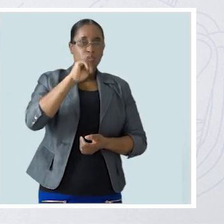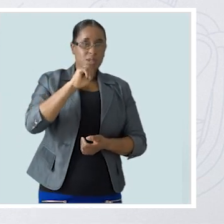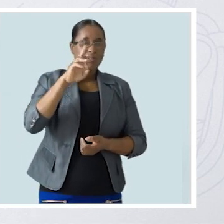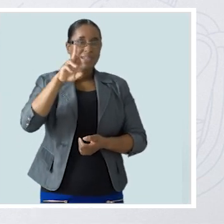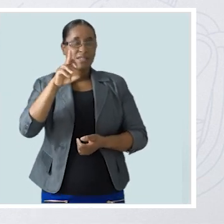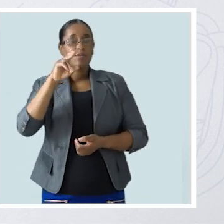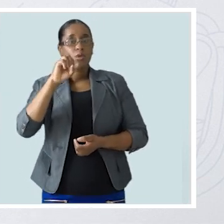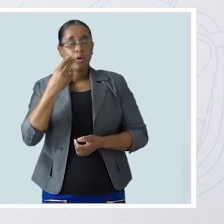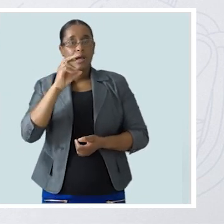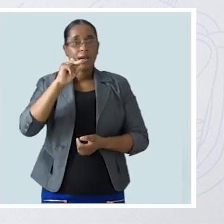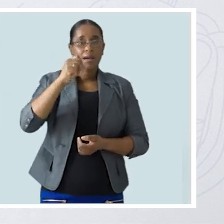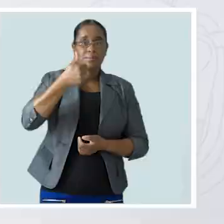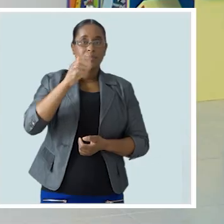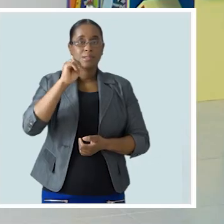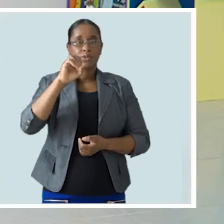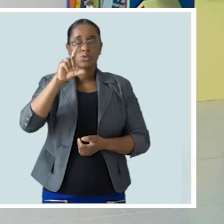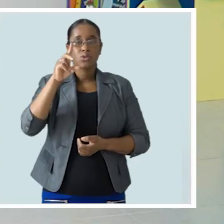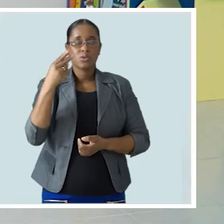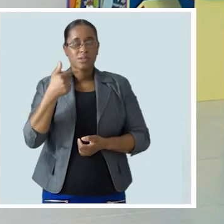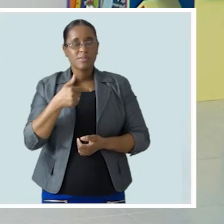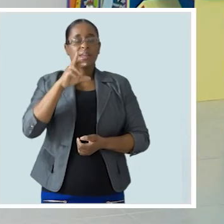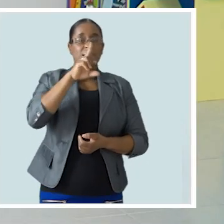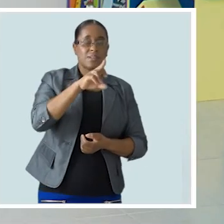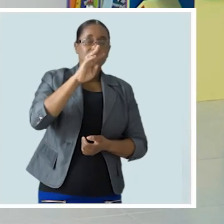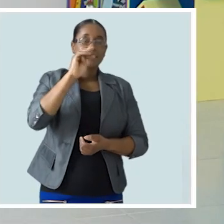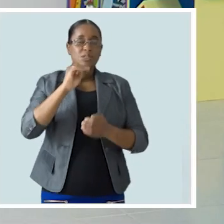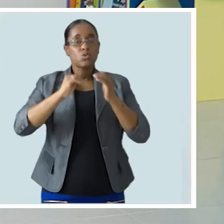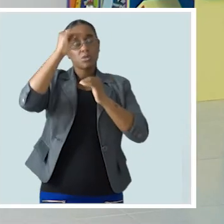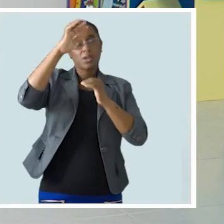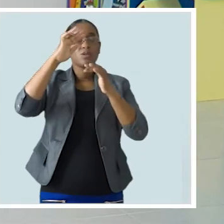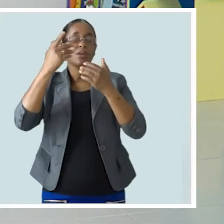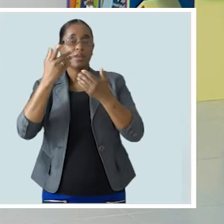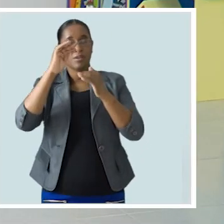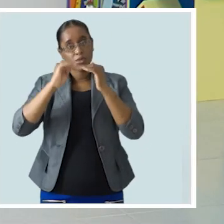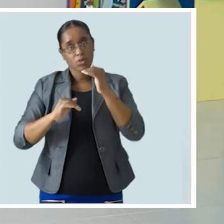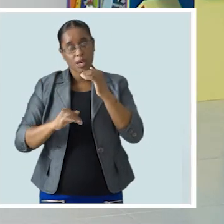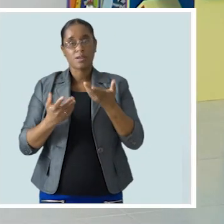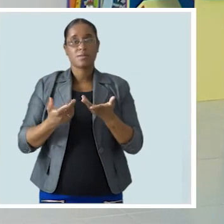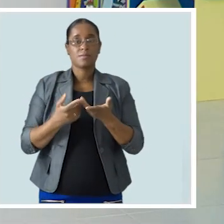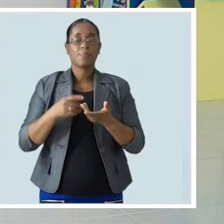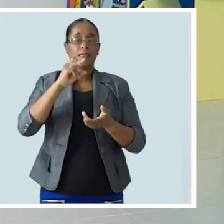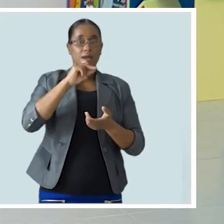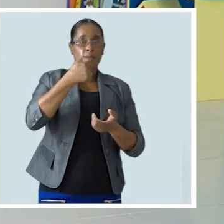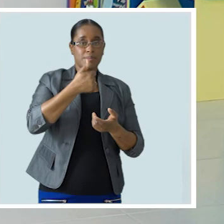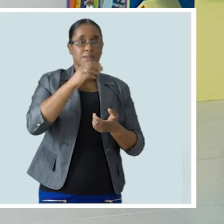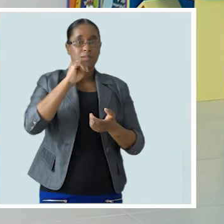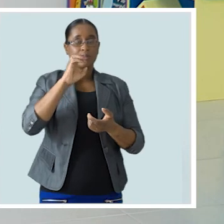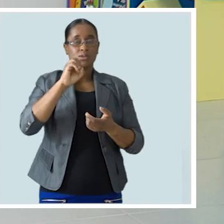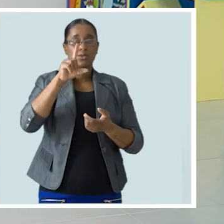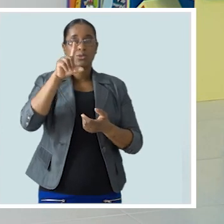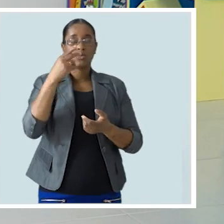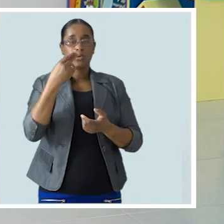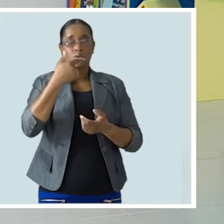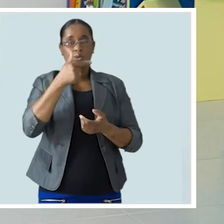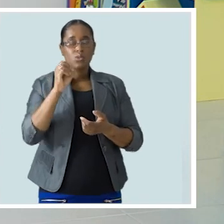ou absoluto, relativo de superioridade e inferioridade e absoluto,